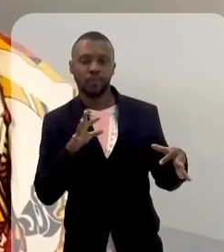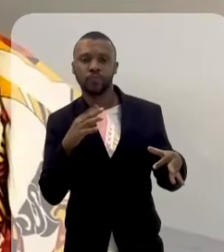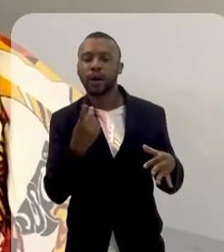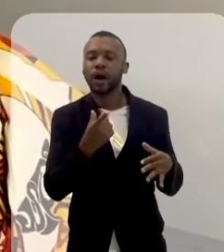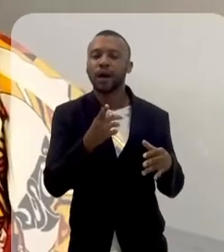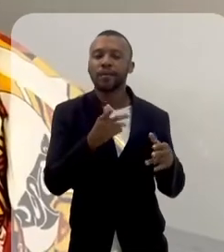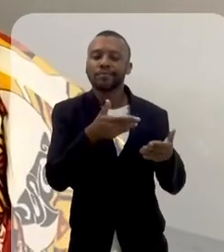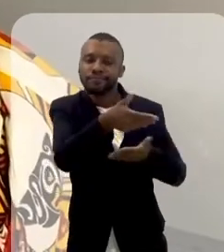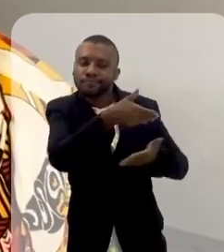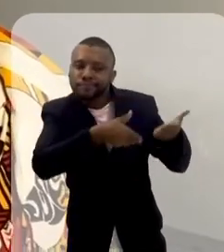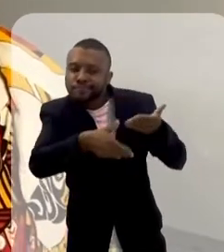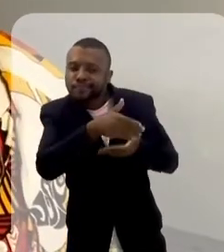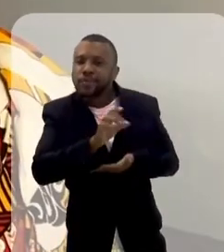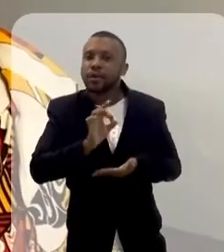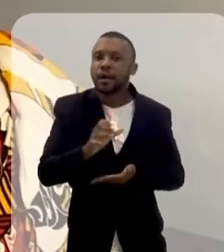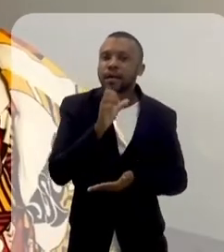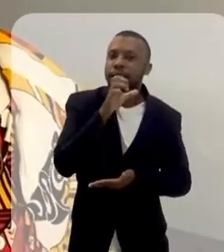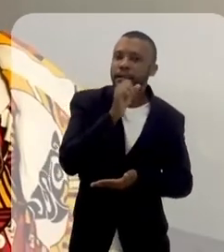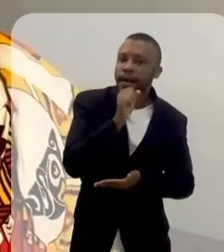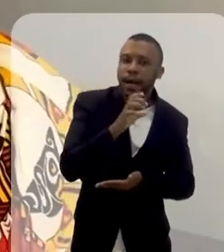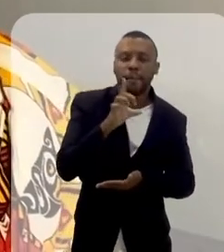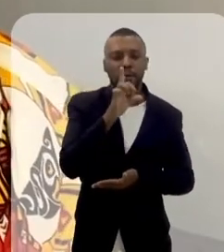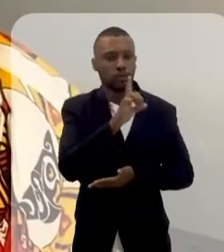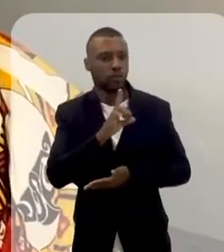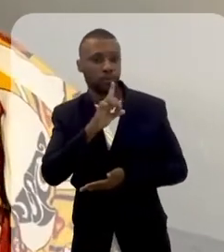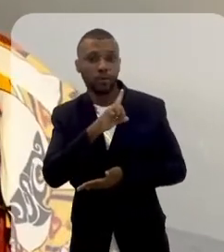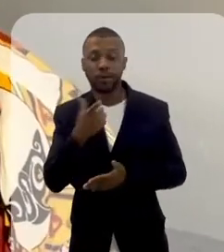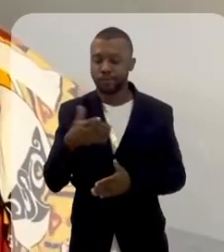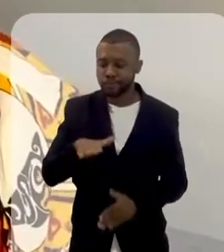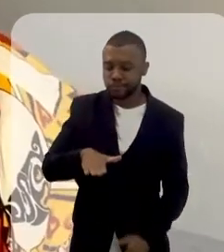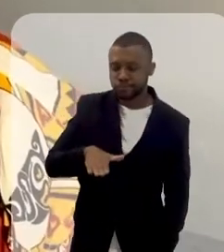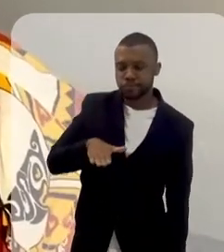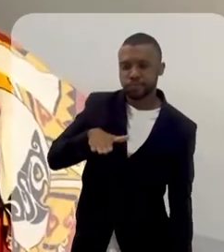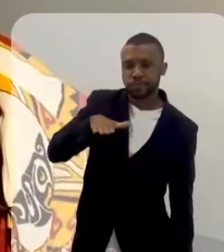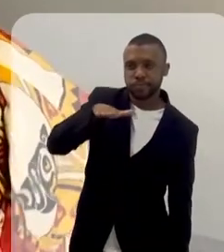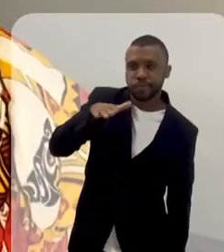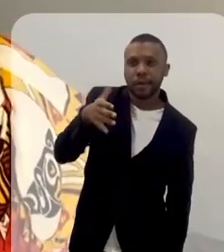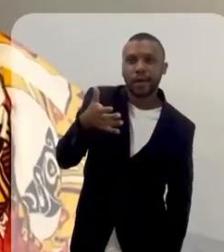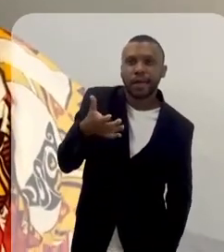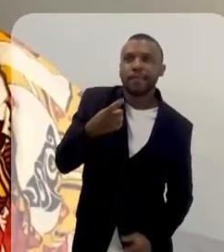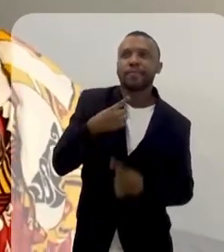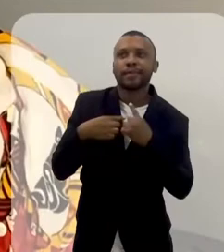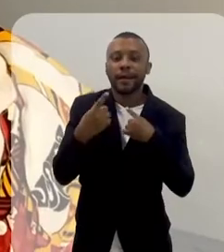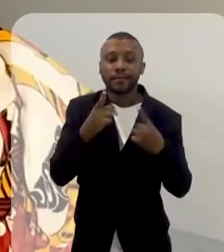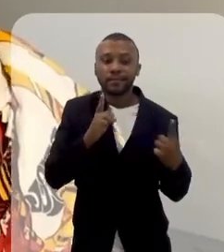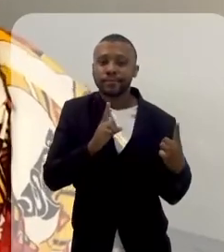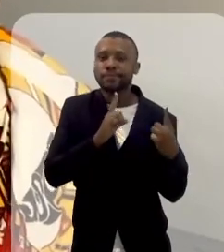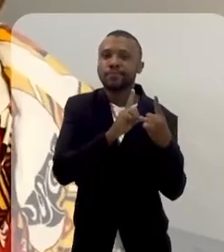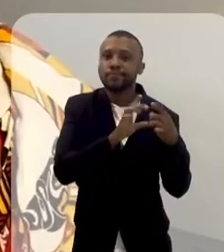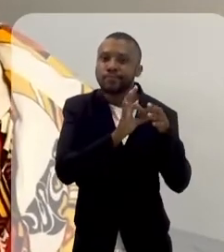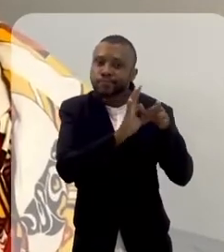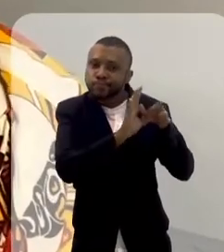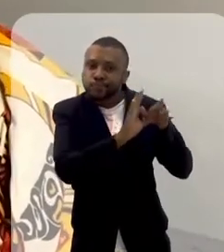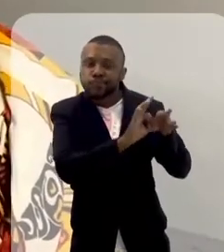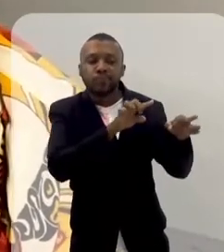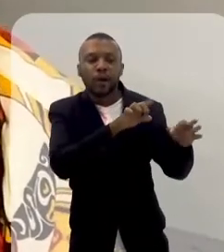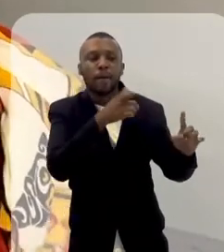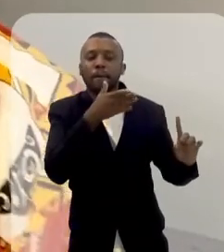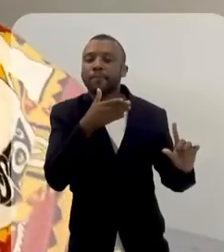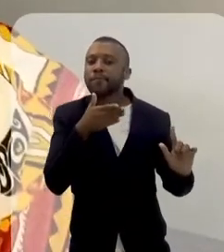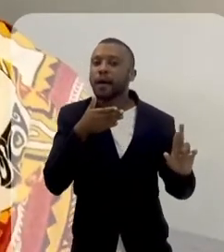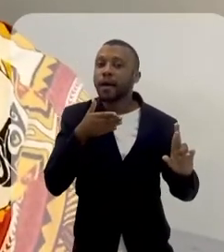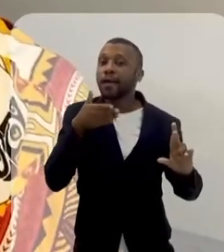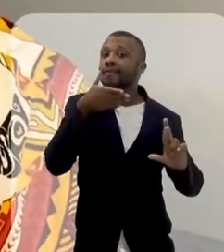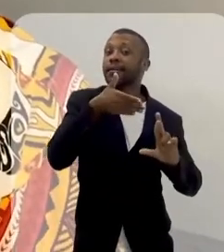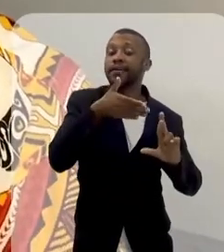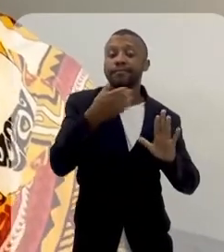de finais de semana. E aí eu fui crescendo, e aí eu começando a querer estar mais perto dele. Meu pai é o amor da minha vida, ele